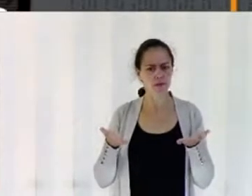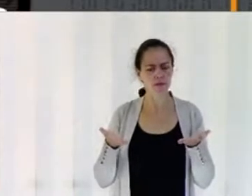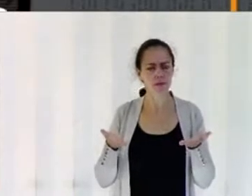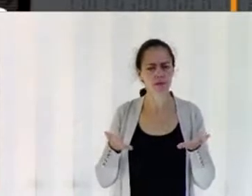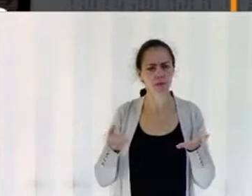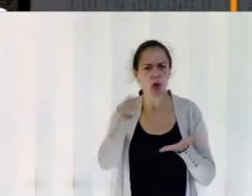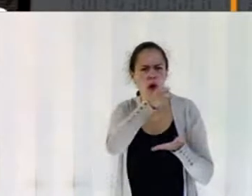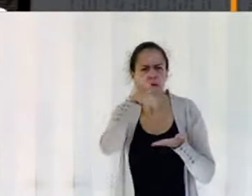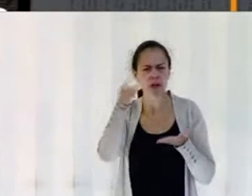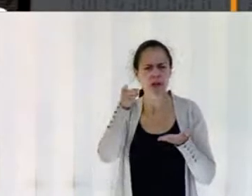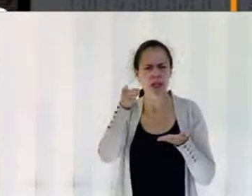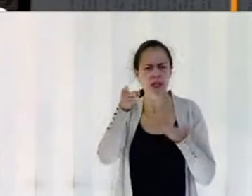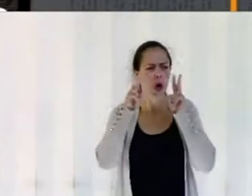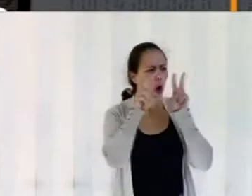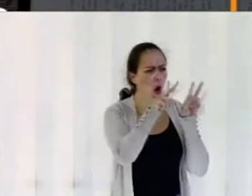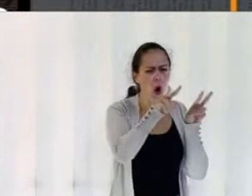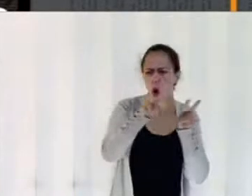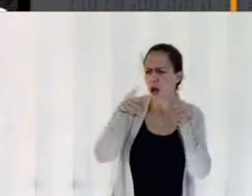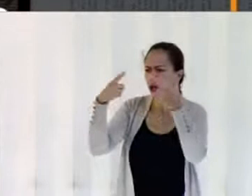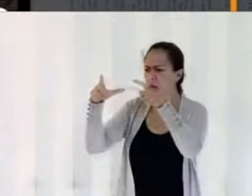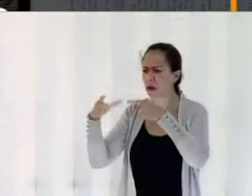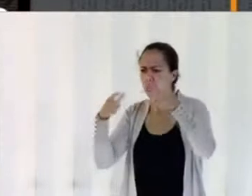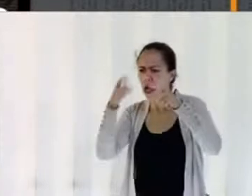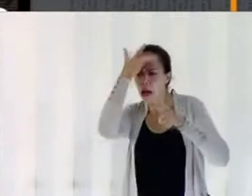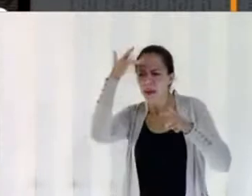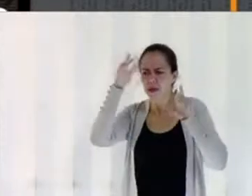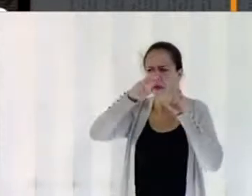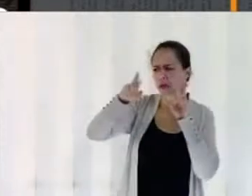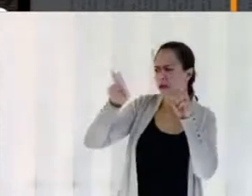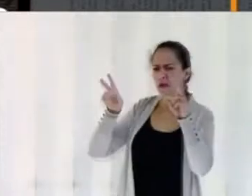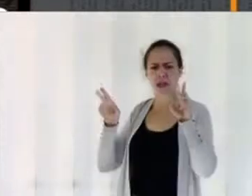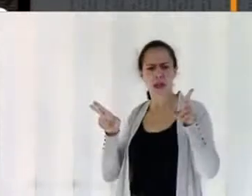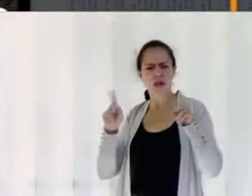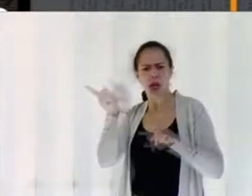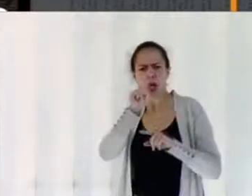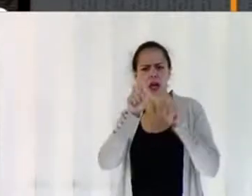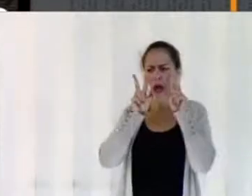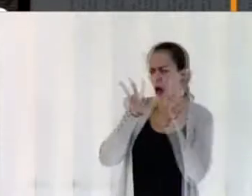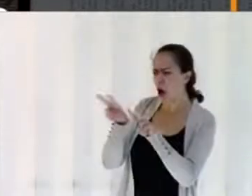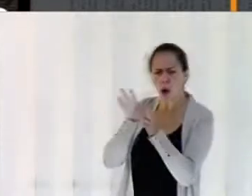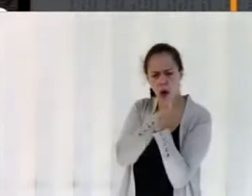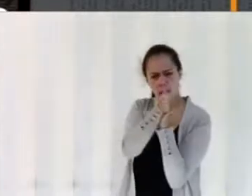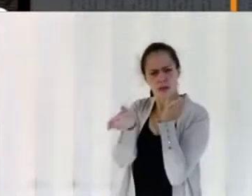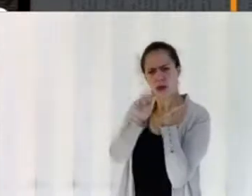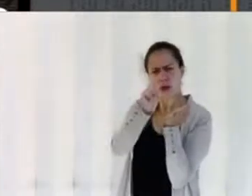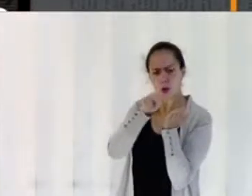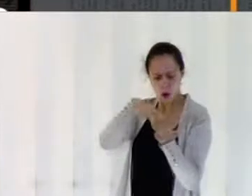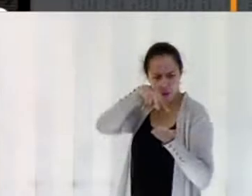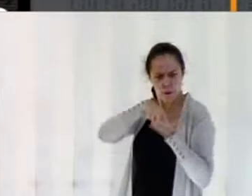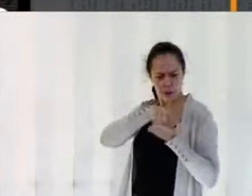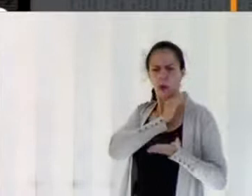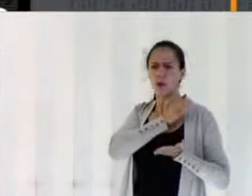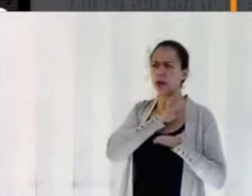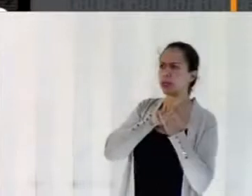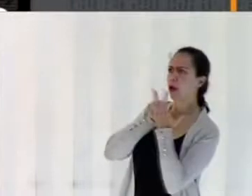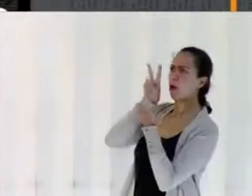envolver por doutrinas várias e estranhas, porquanto o que vale é estar o coração confirmado com graça